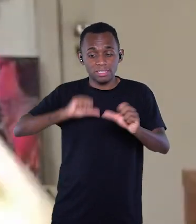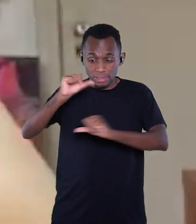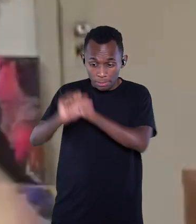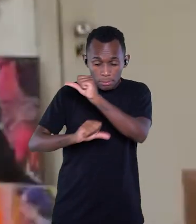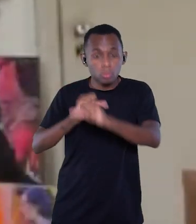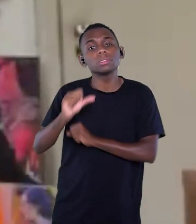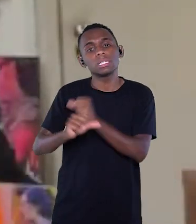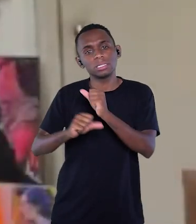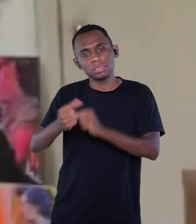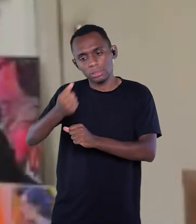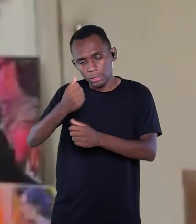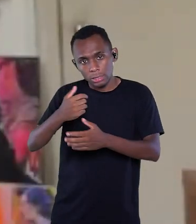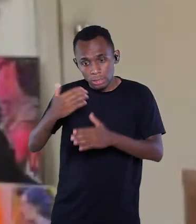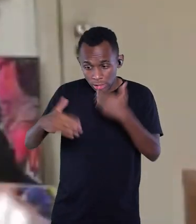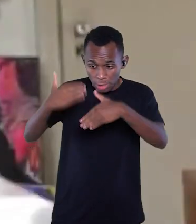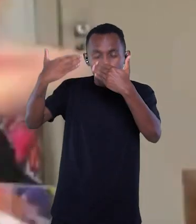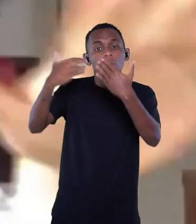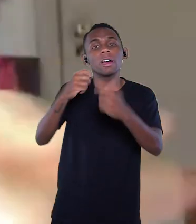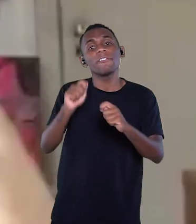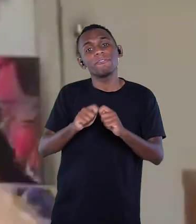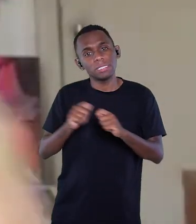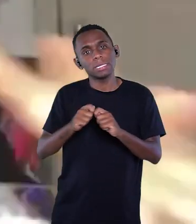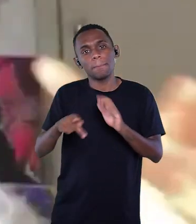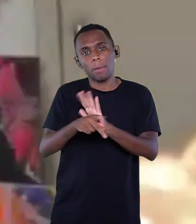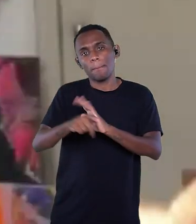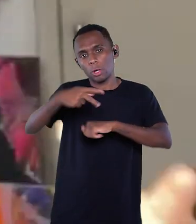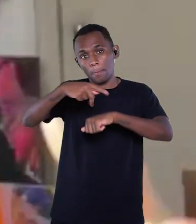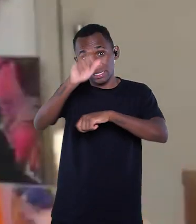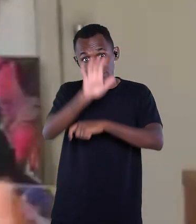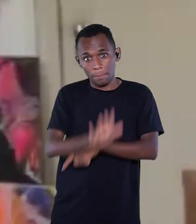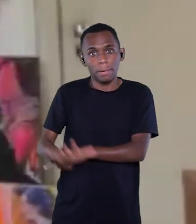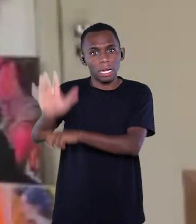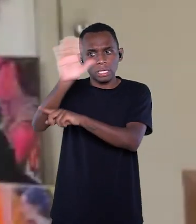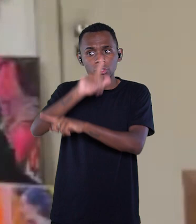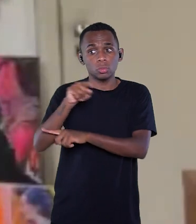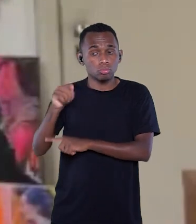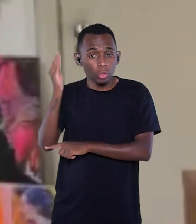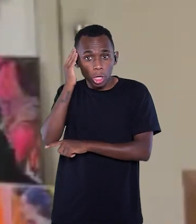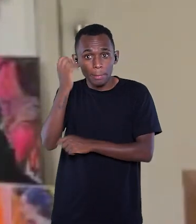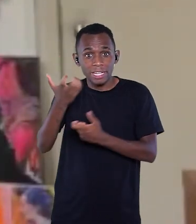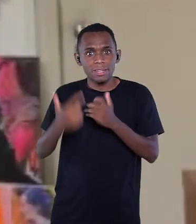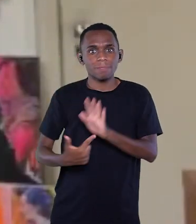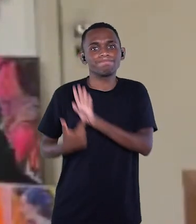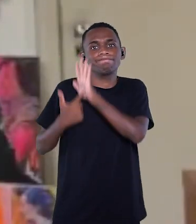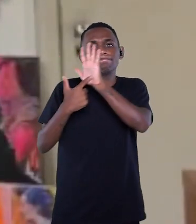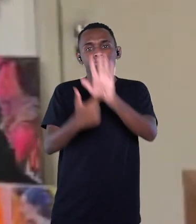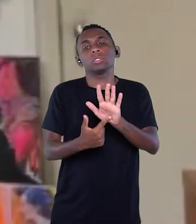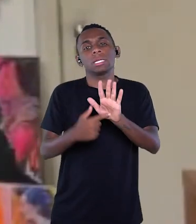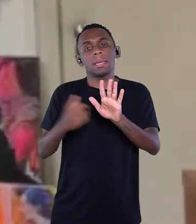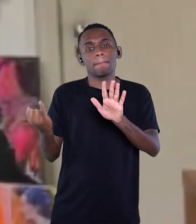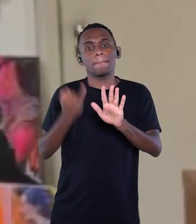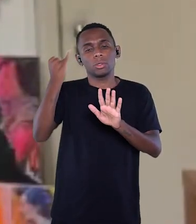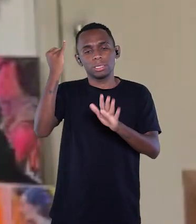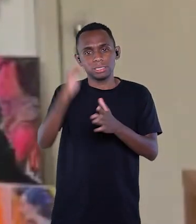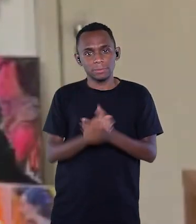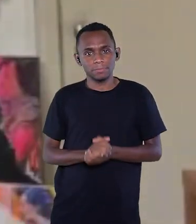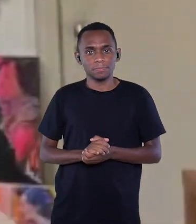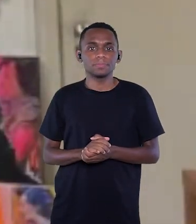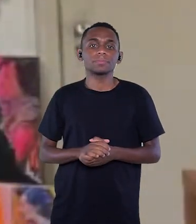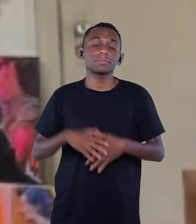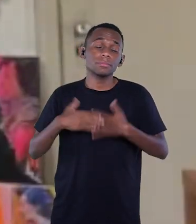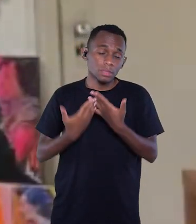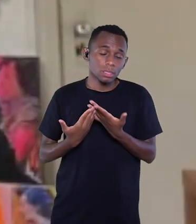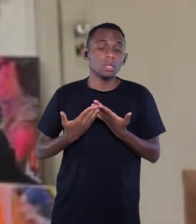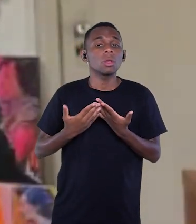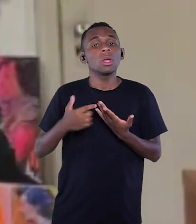de inserção, né, no Brasil, assim, se mostrar também para o Brasil, eu acho. Então eu